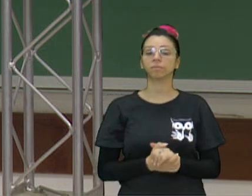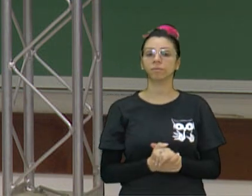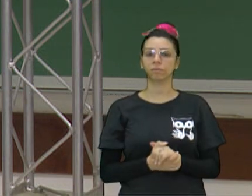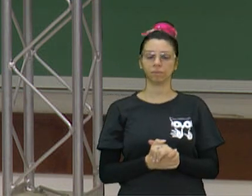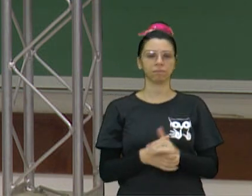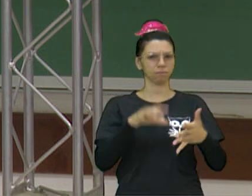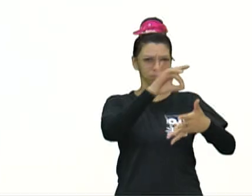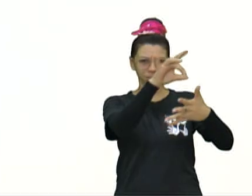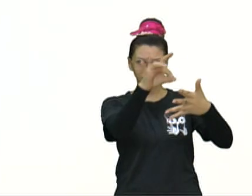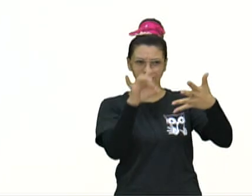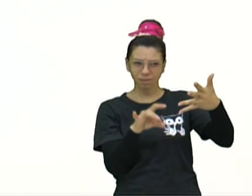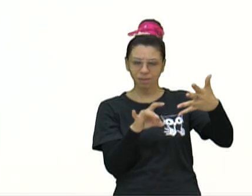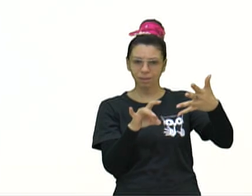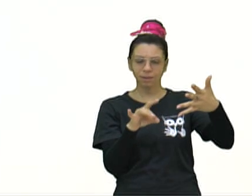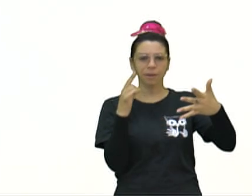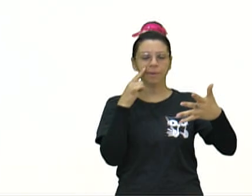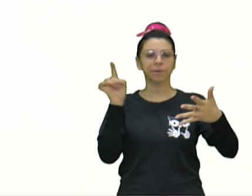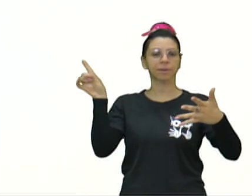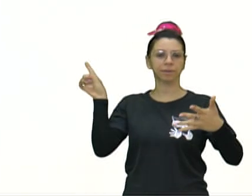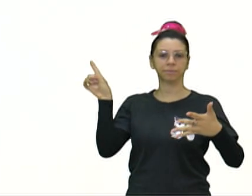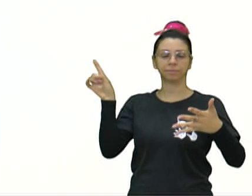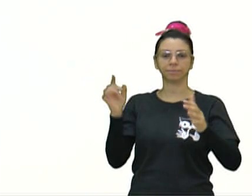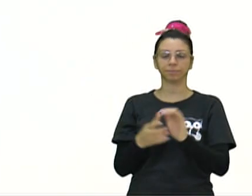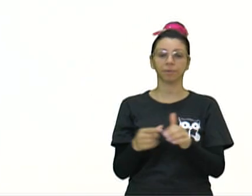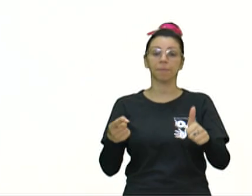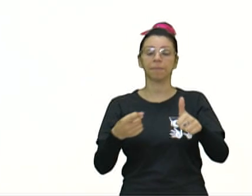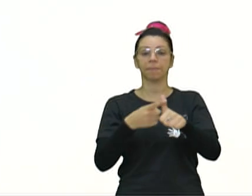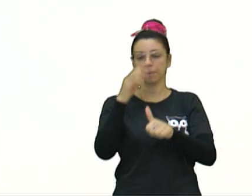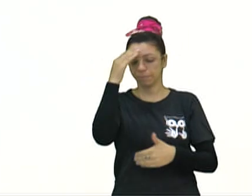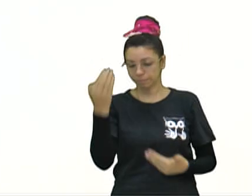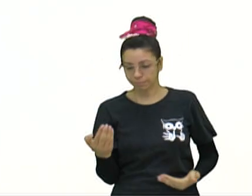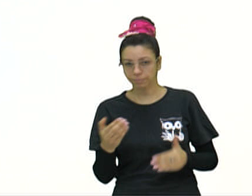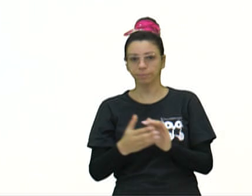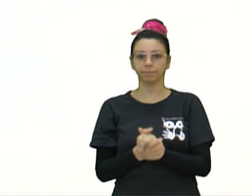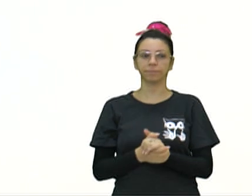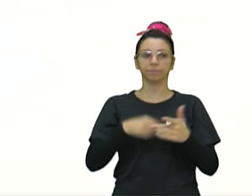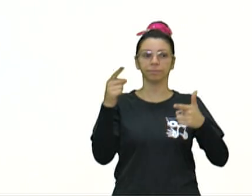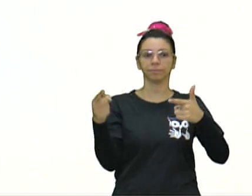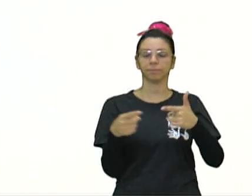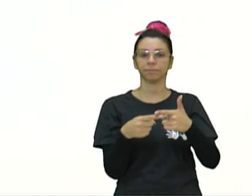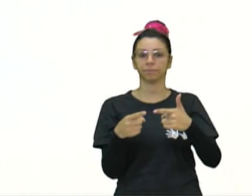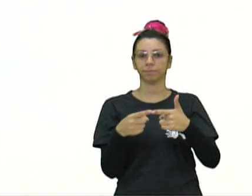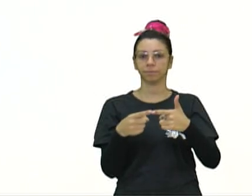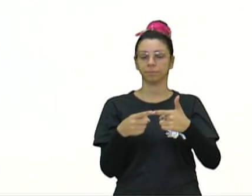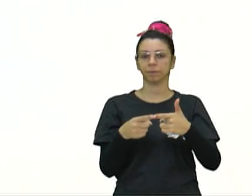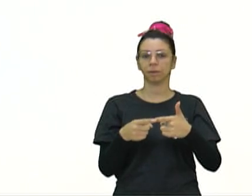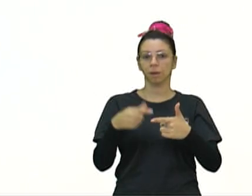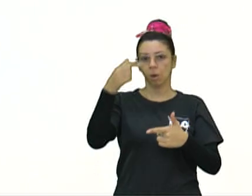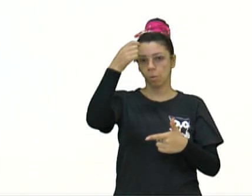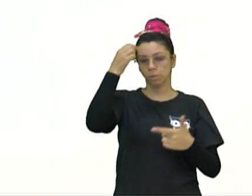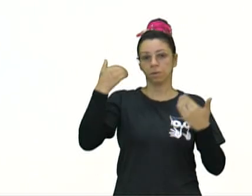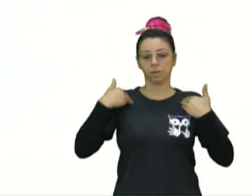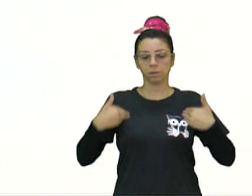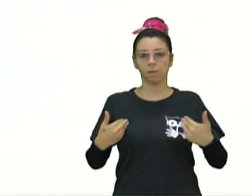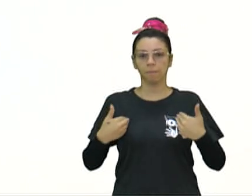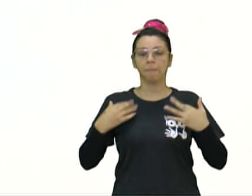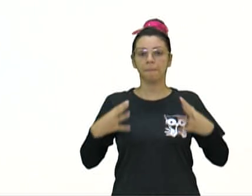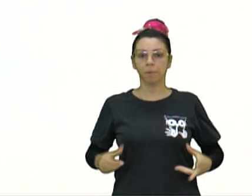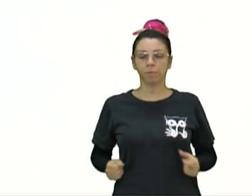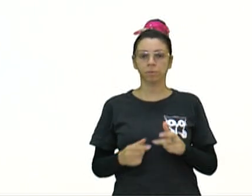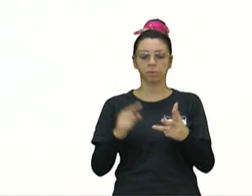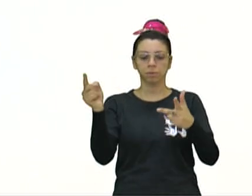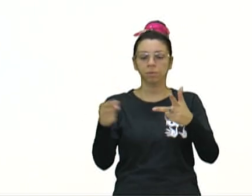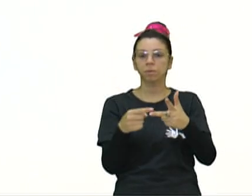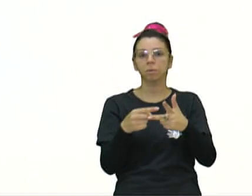cada um deles? Então tá listado novamente aqui. Primeiro deles, cortesia. Segundo, integridade. Terceiro,